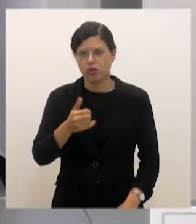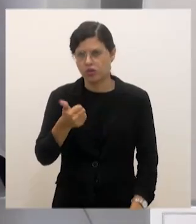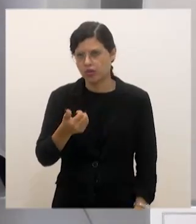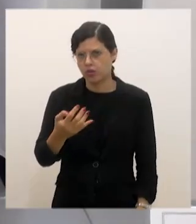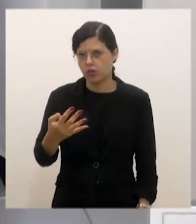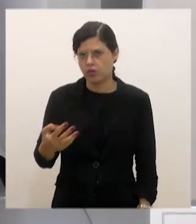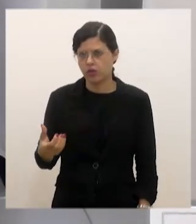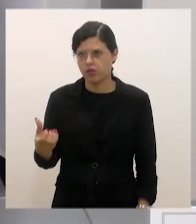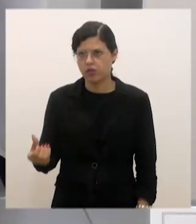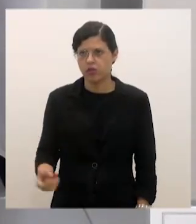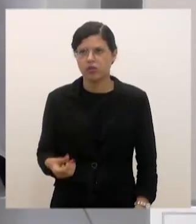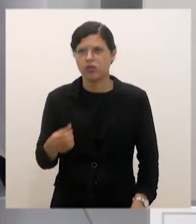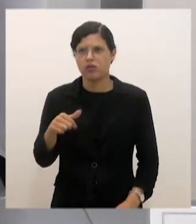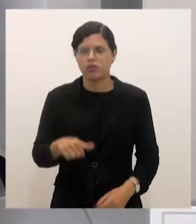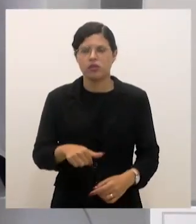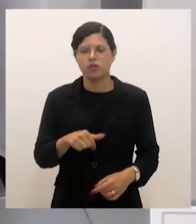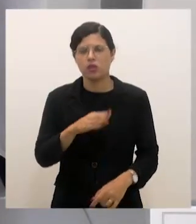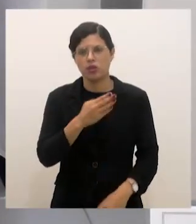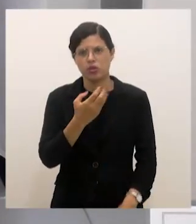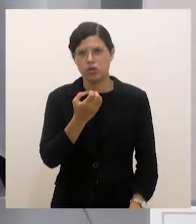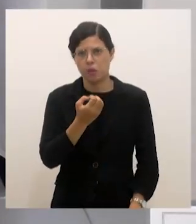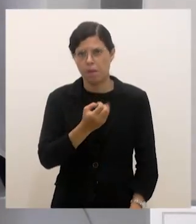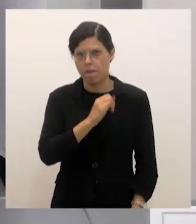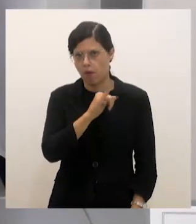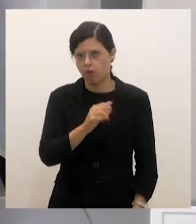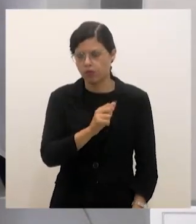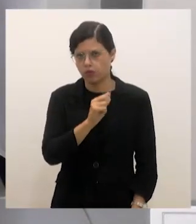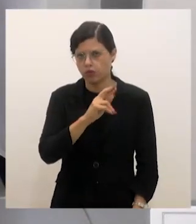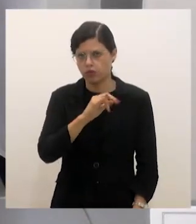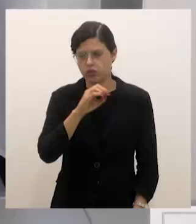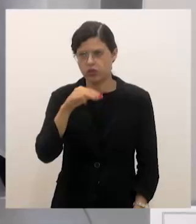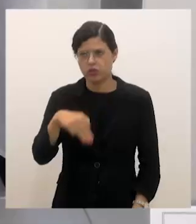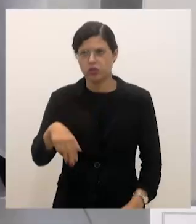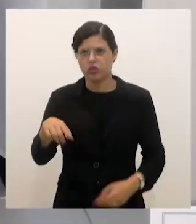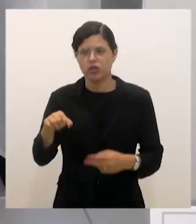que liga o município de Bom Jardim a Visconde Imbé, distrito do